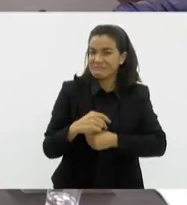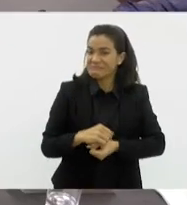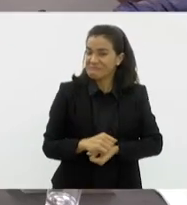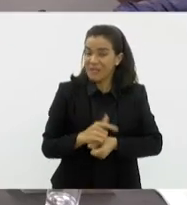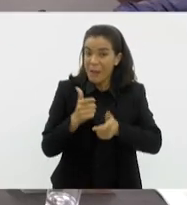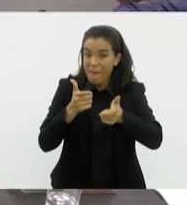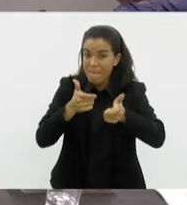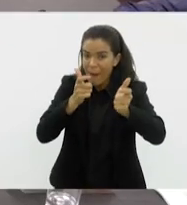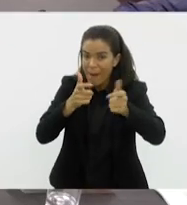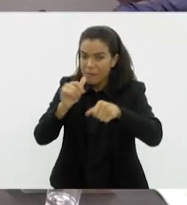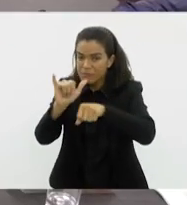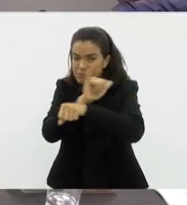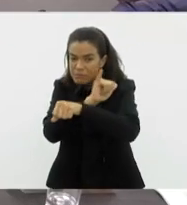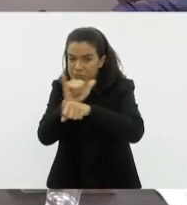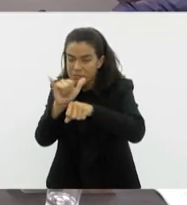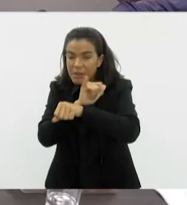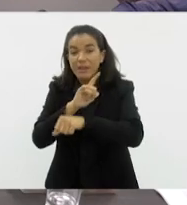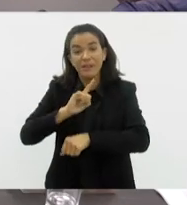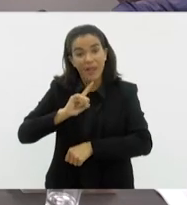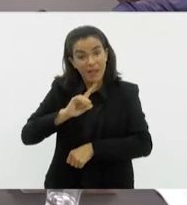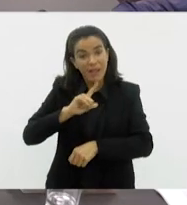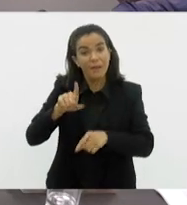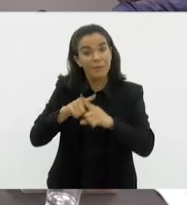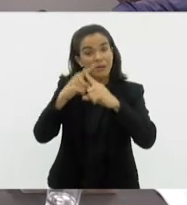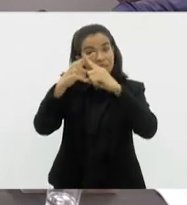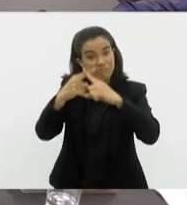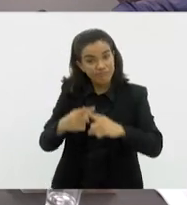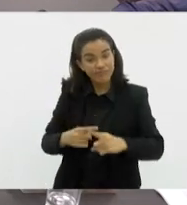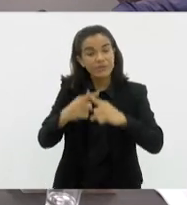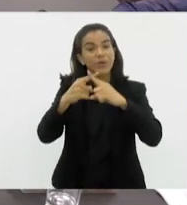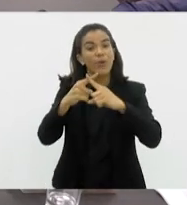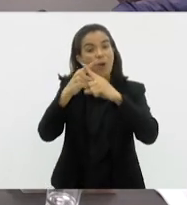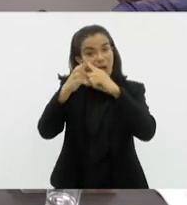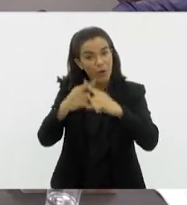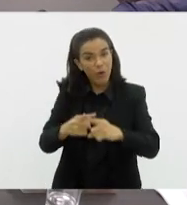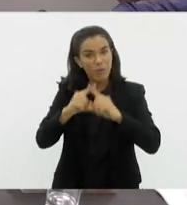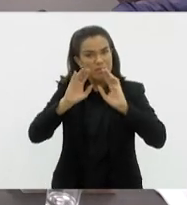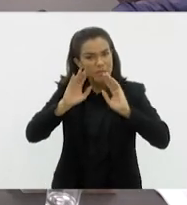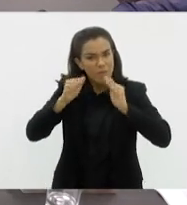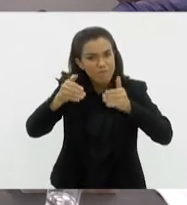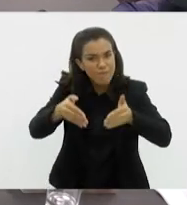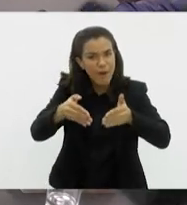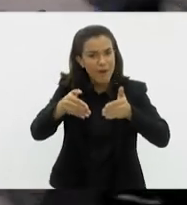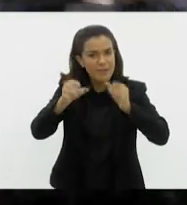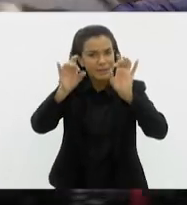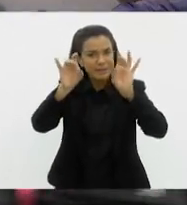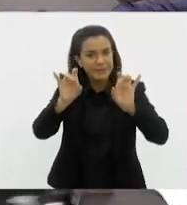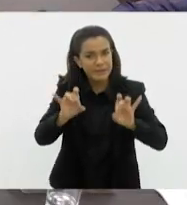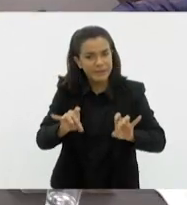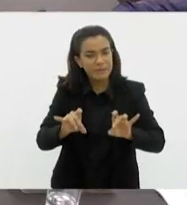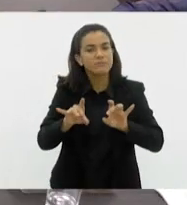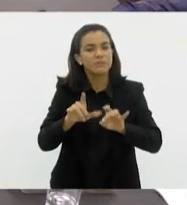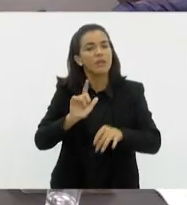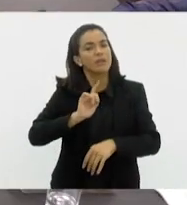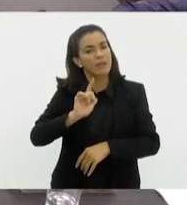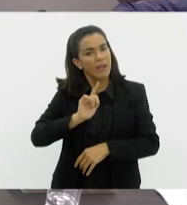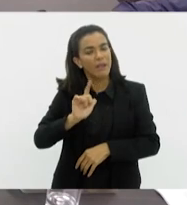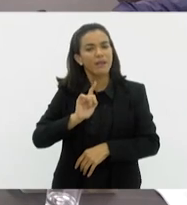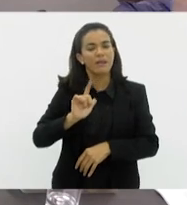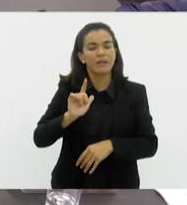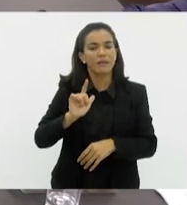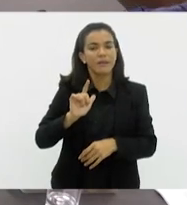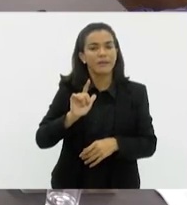de defesa tático. Existe, inclusive, uma competição específica que consiste justamente